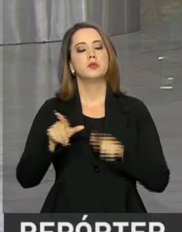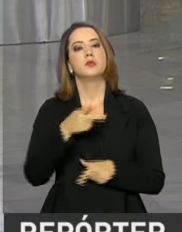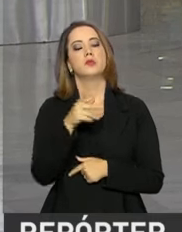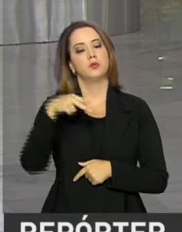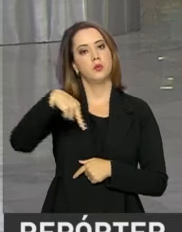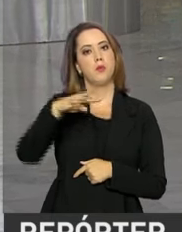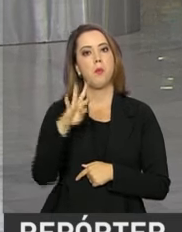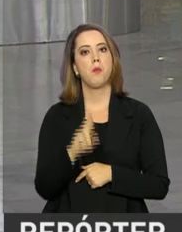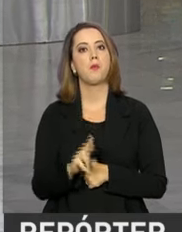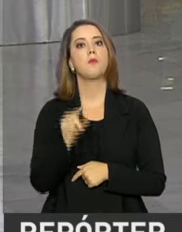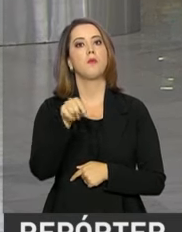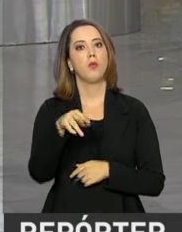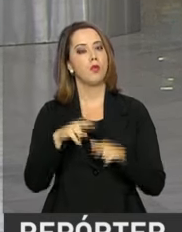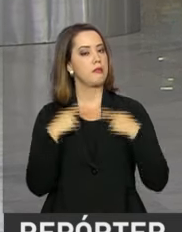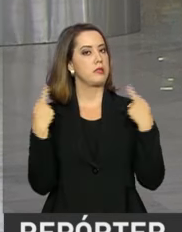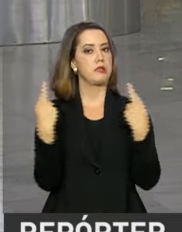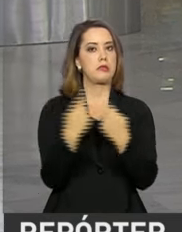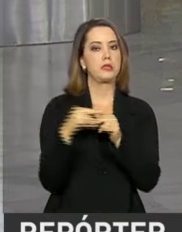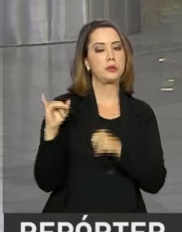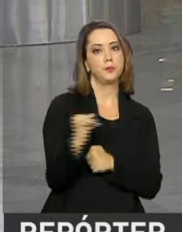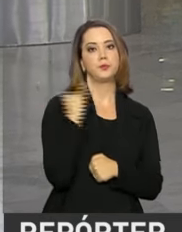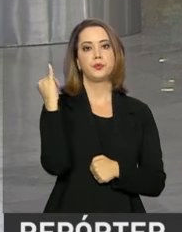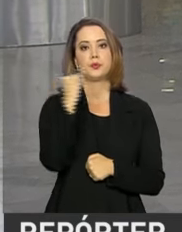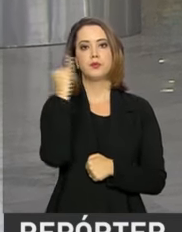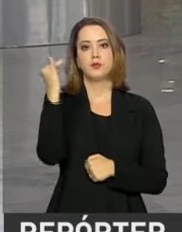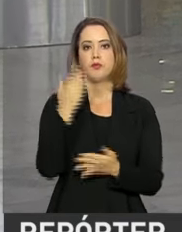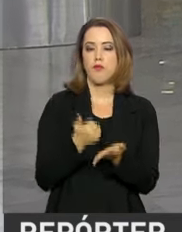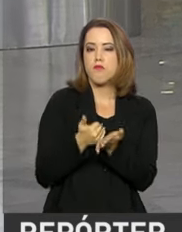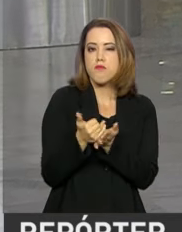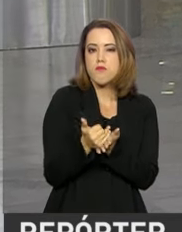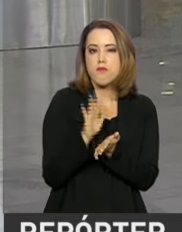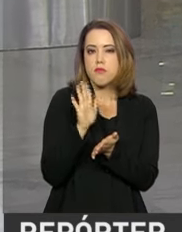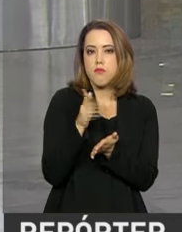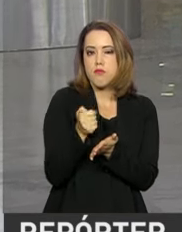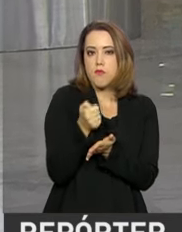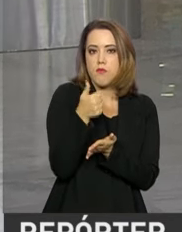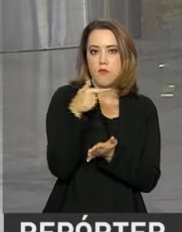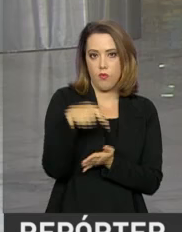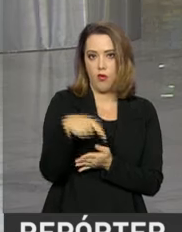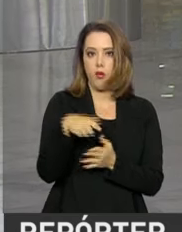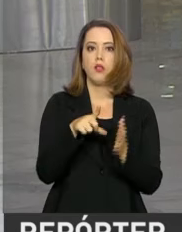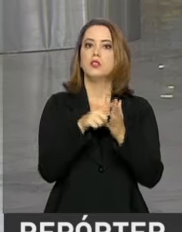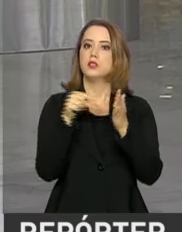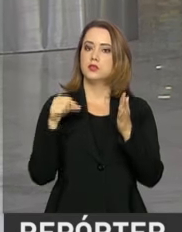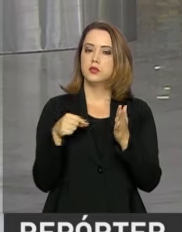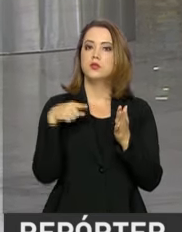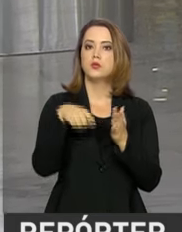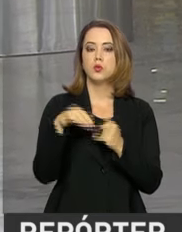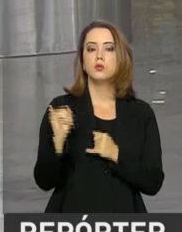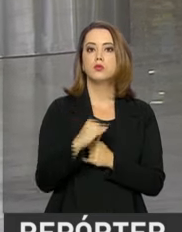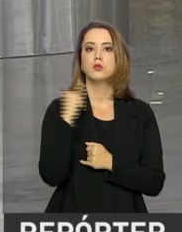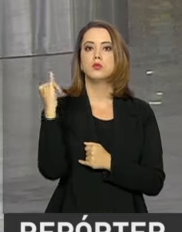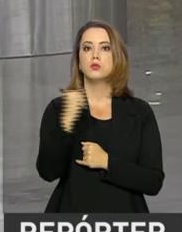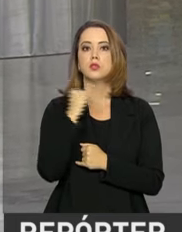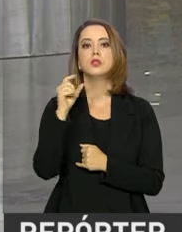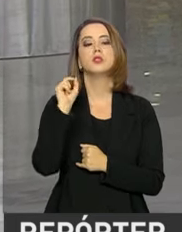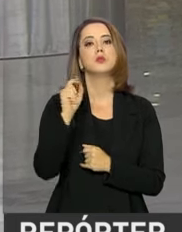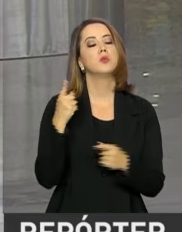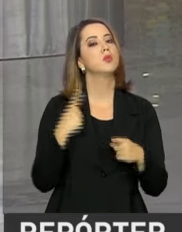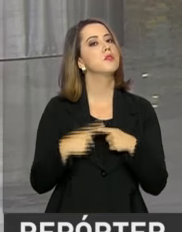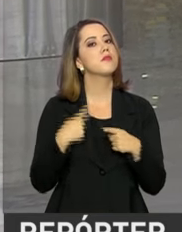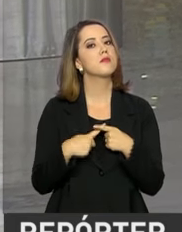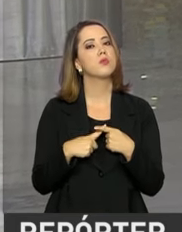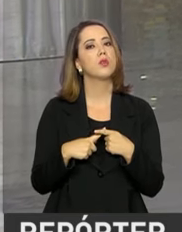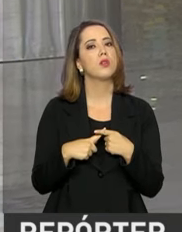NBR. Essa reunião é de extrema importância, deve começar daqui a pouco aqui no Palácio do Planalto e a importância decorre porque